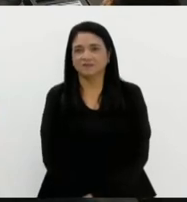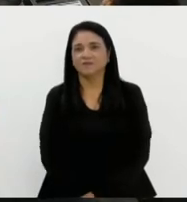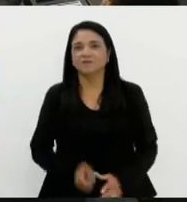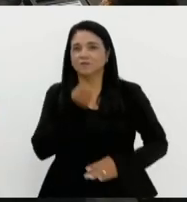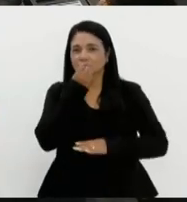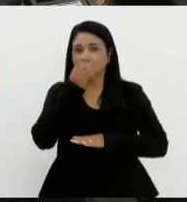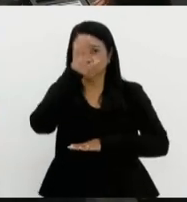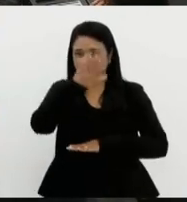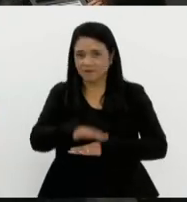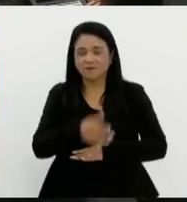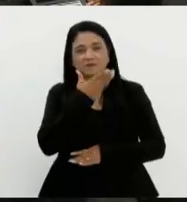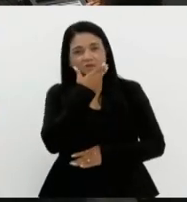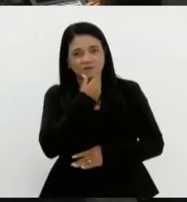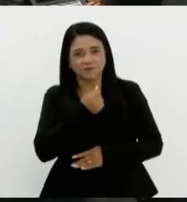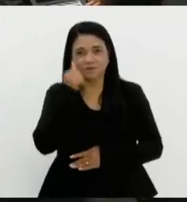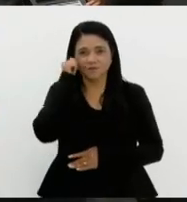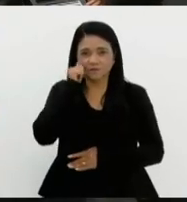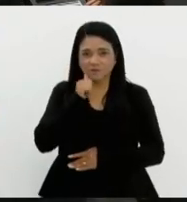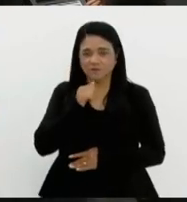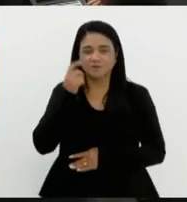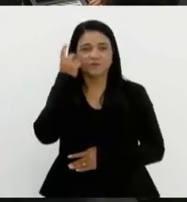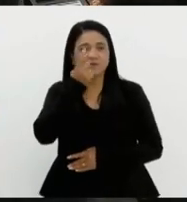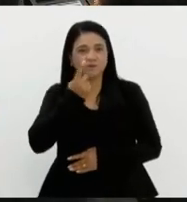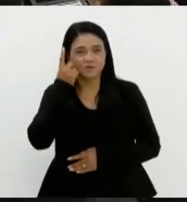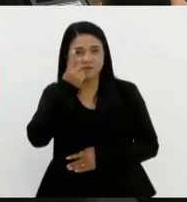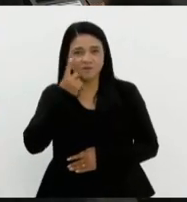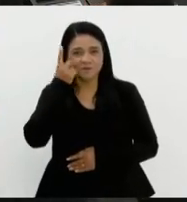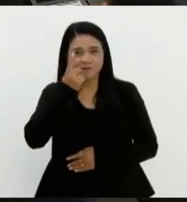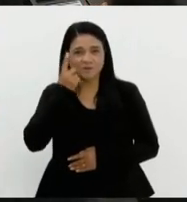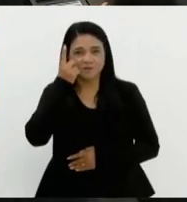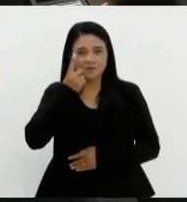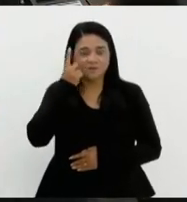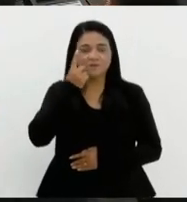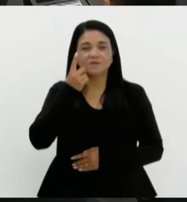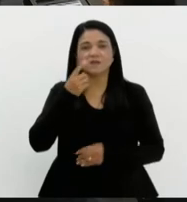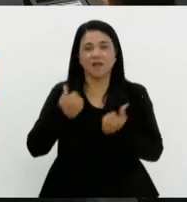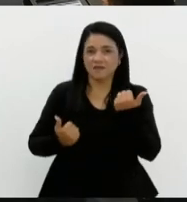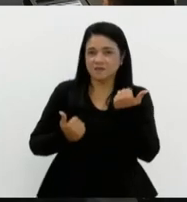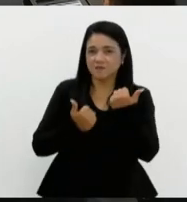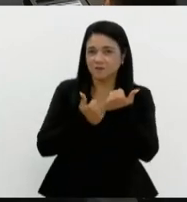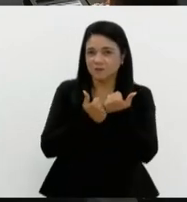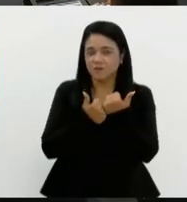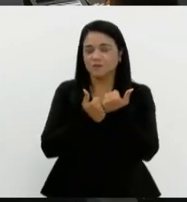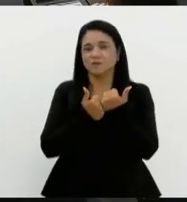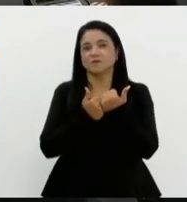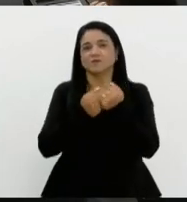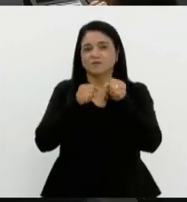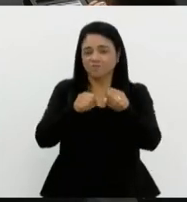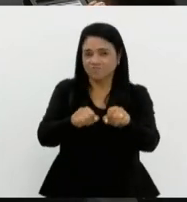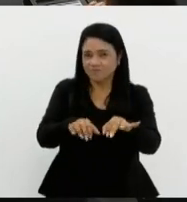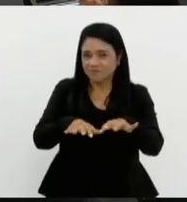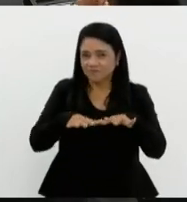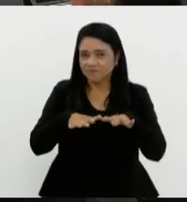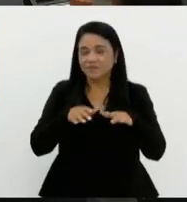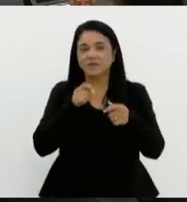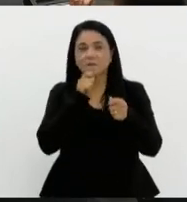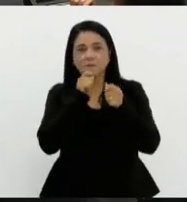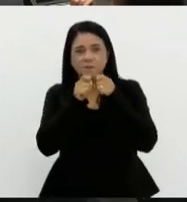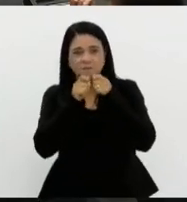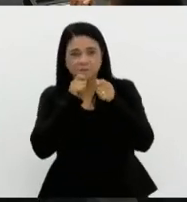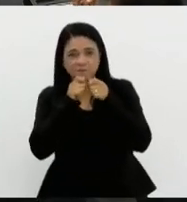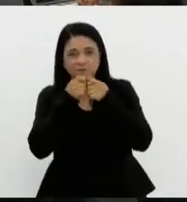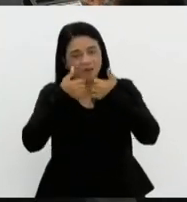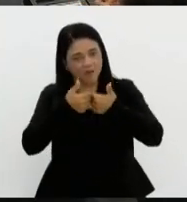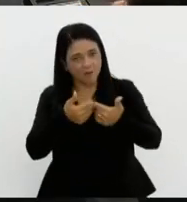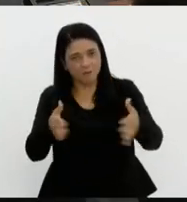Boa tarde, senhoras e senhores deputados, assessores, público presente, imprensa. Está